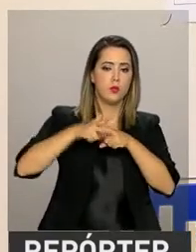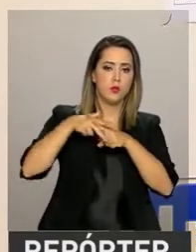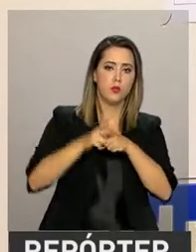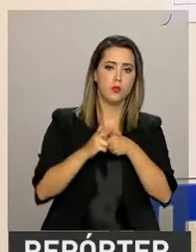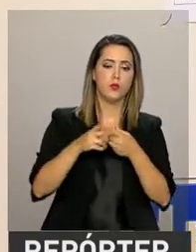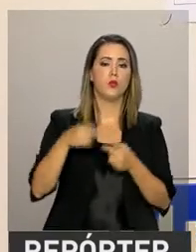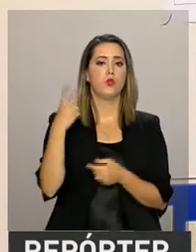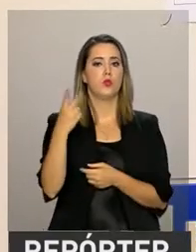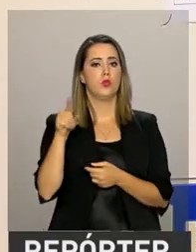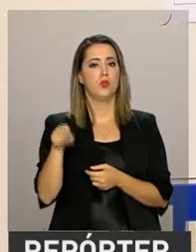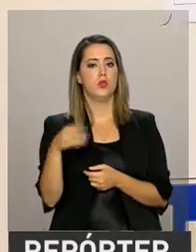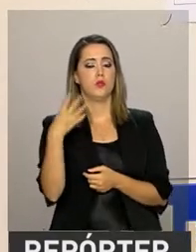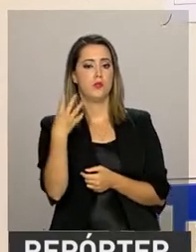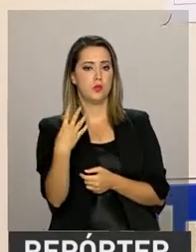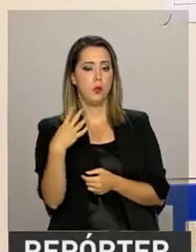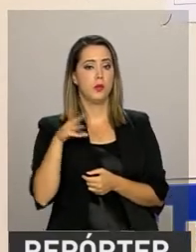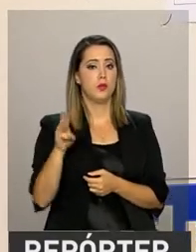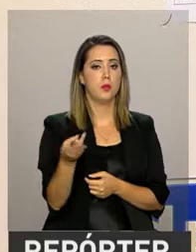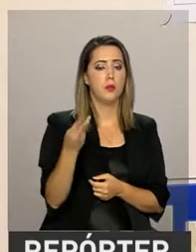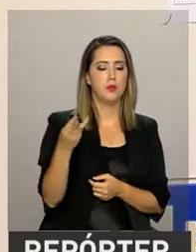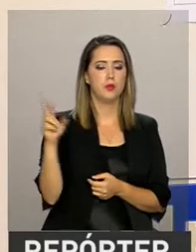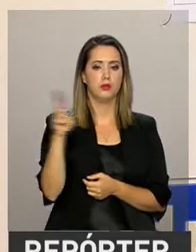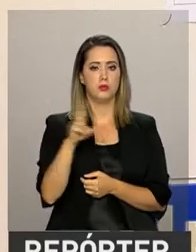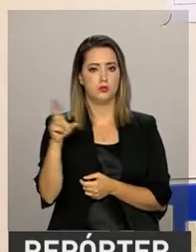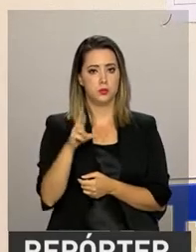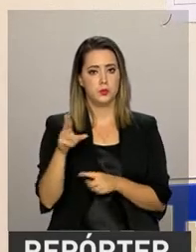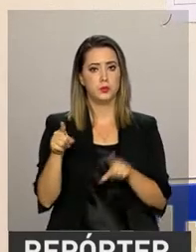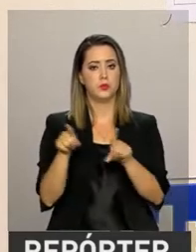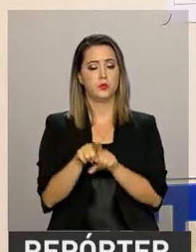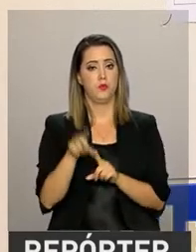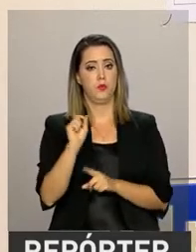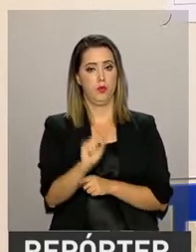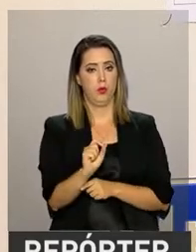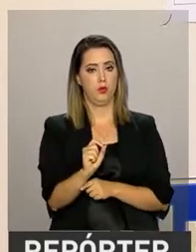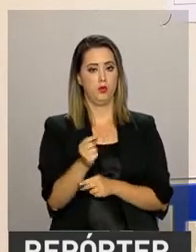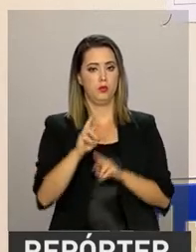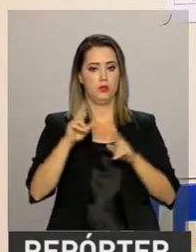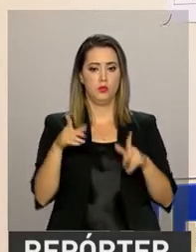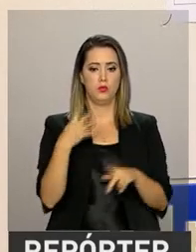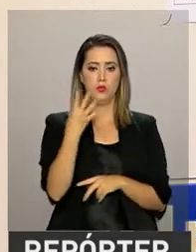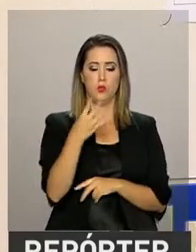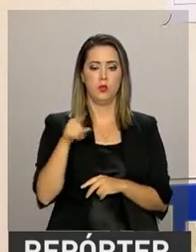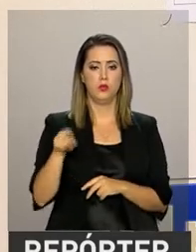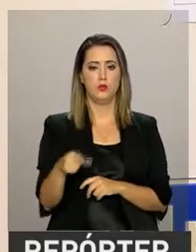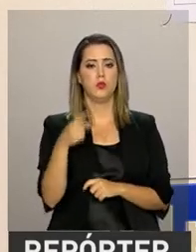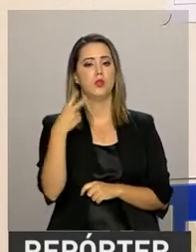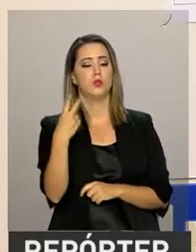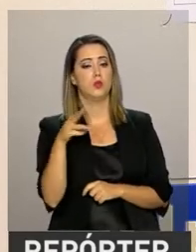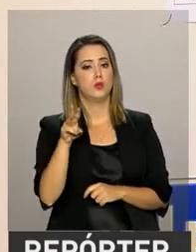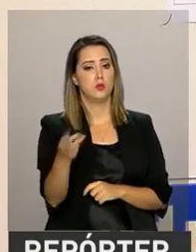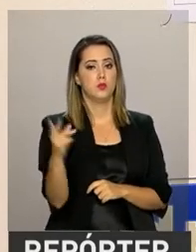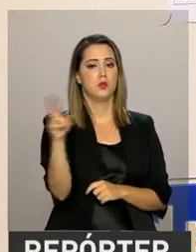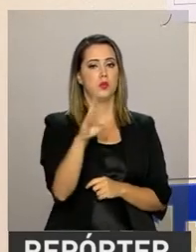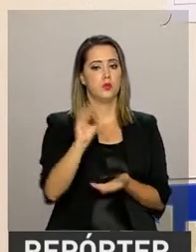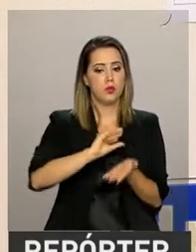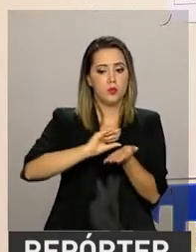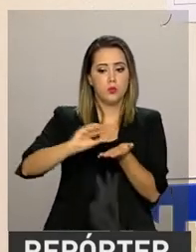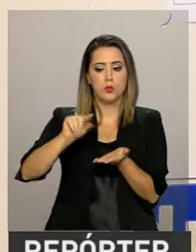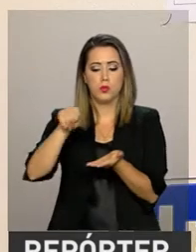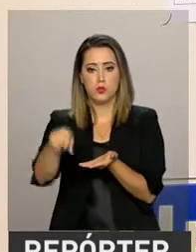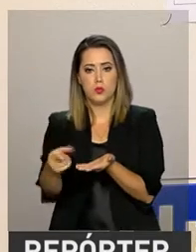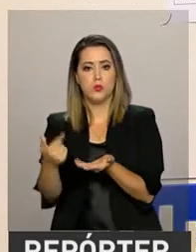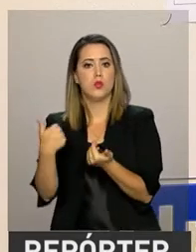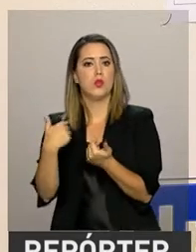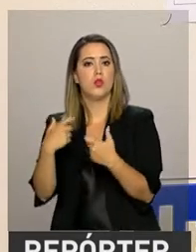investindo cerca de 2,4 milhões na infraestrutura, né? E essa diferença de 4,2 milhões a gente vai investir no abastecimento dos